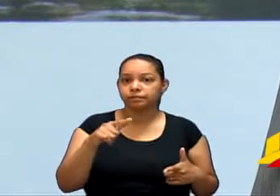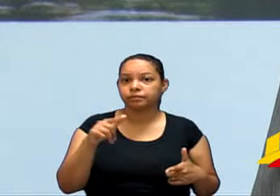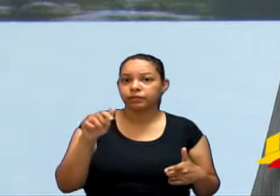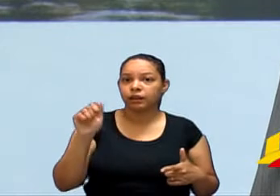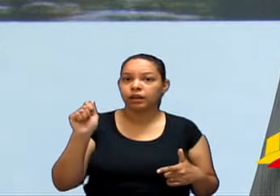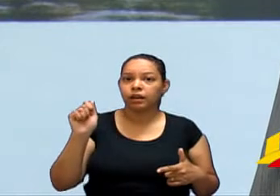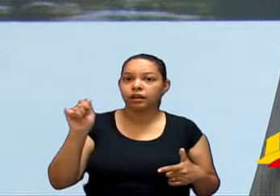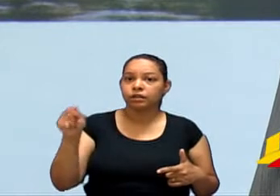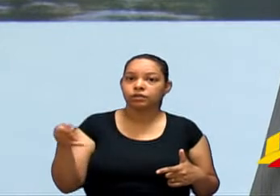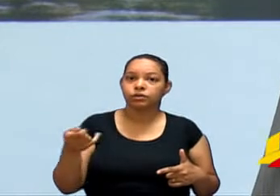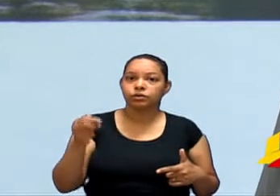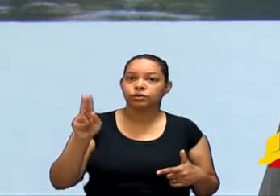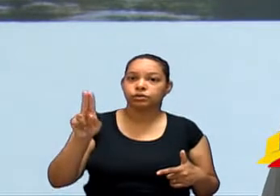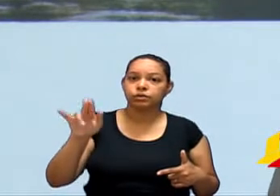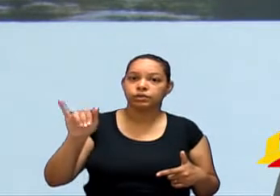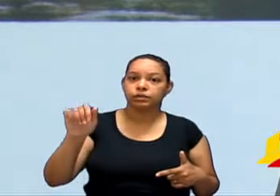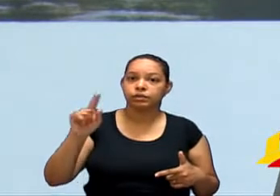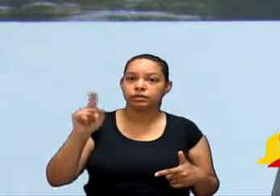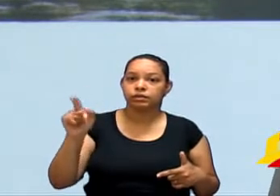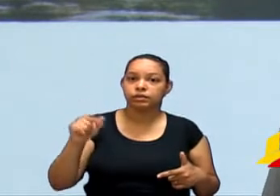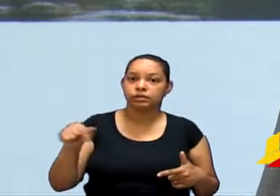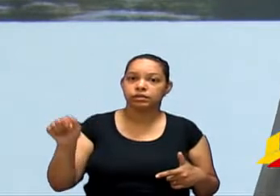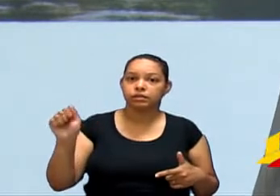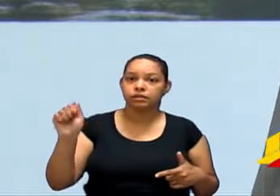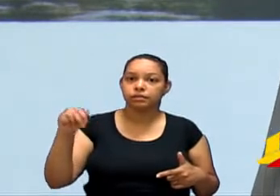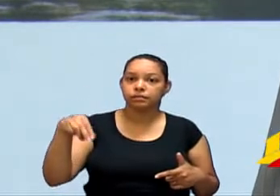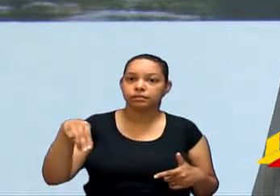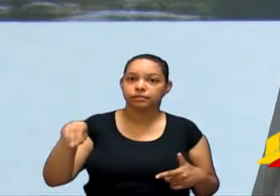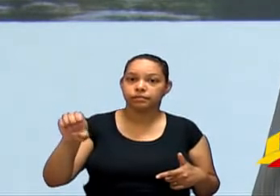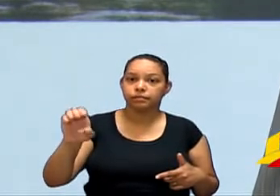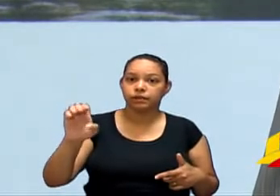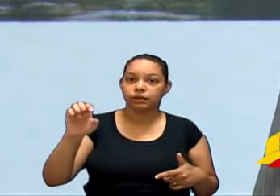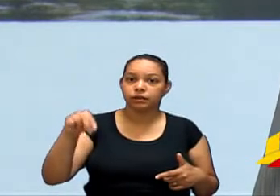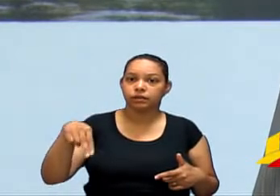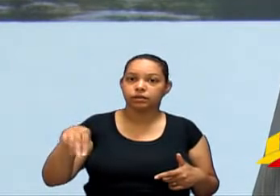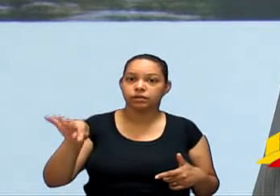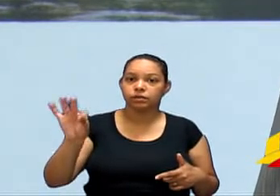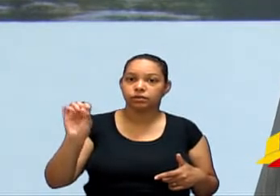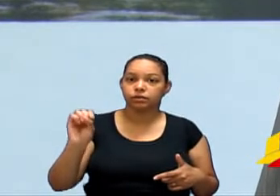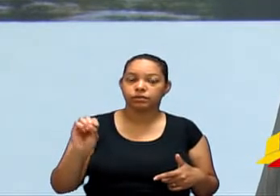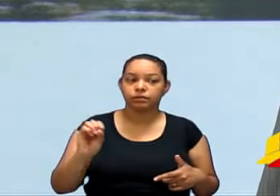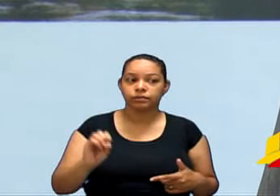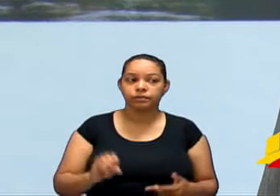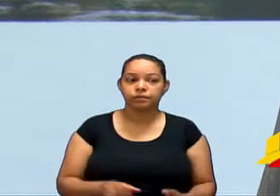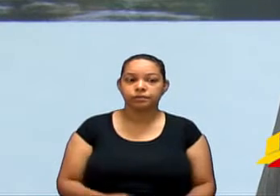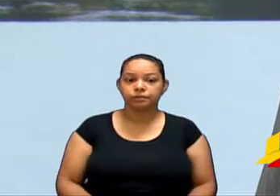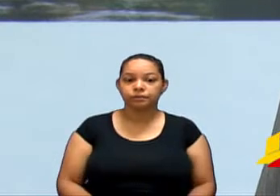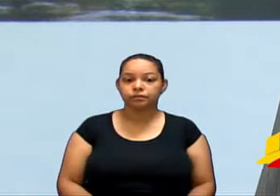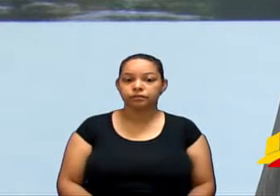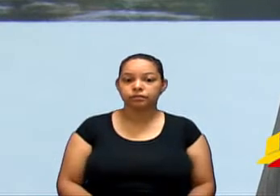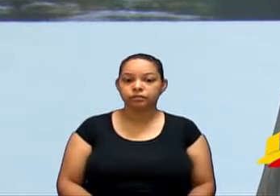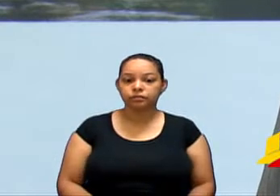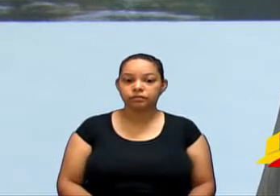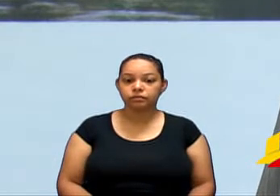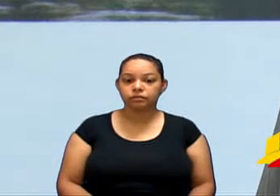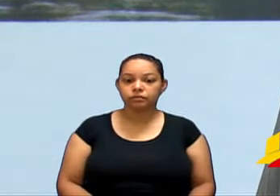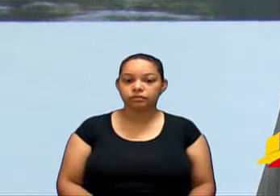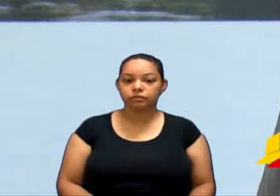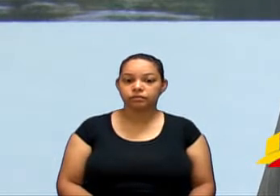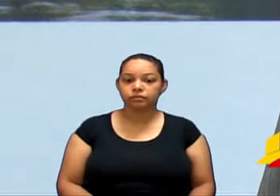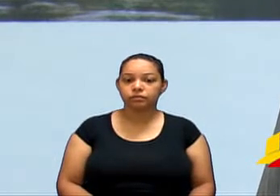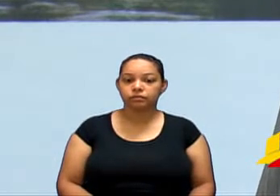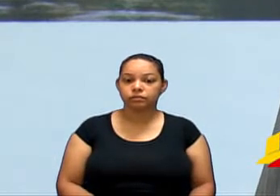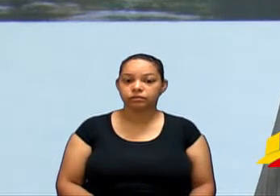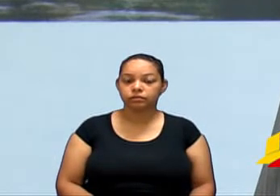não entendo mesmo é questão de ignorância não sei o que aconteceu é o que que pediu a suspensão né desse